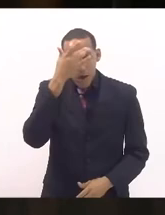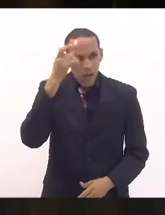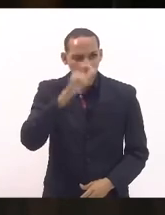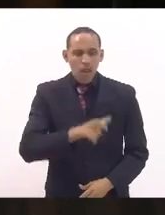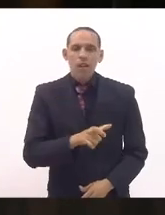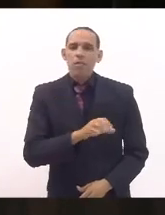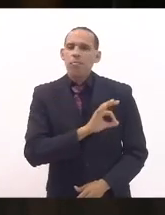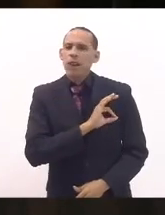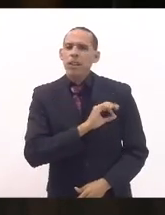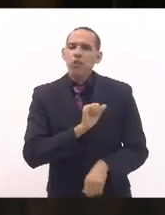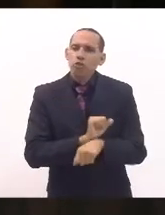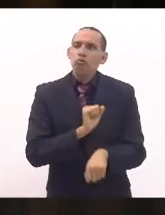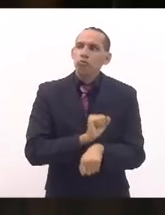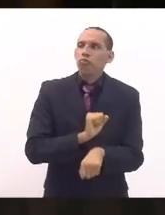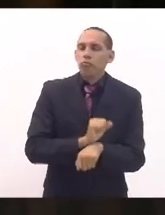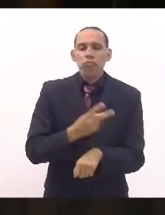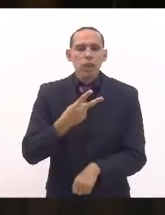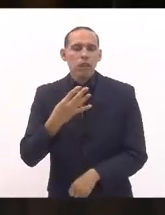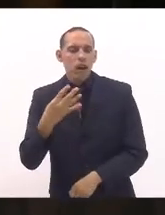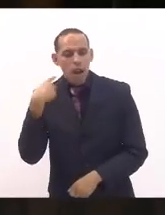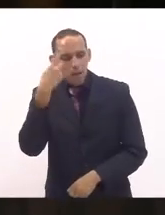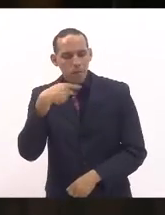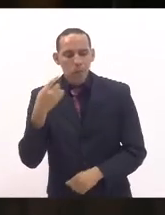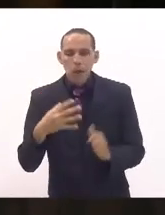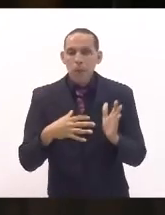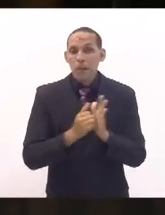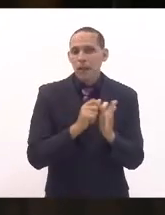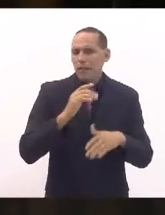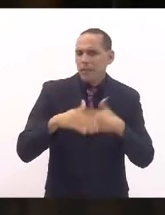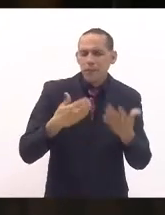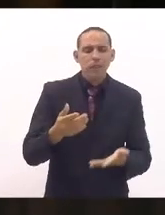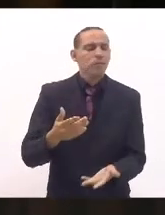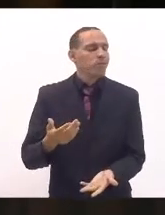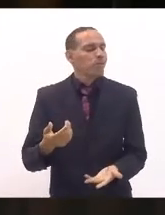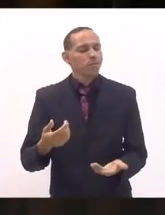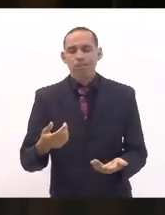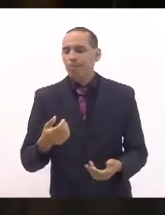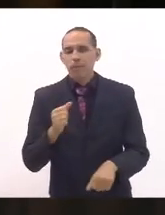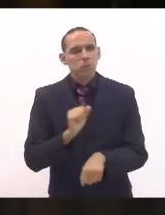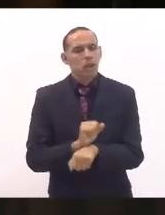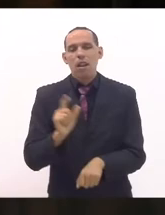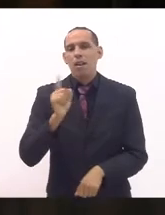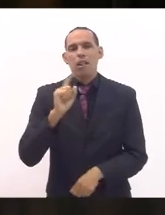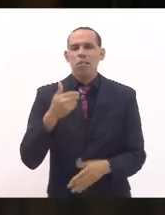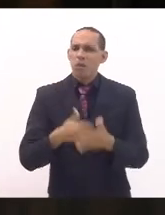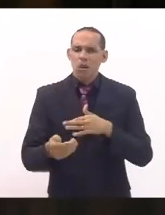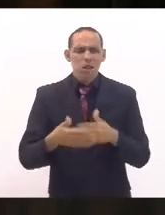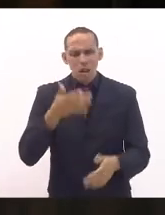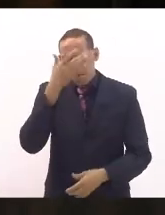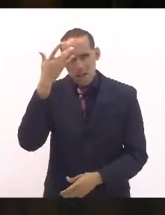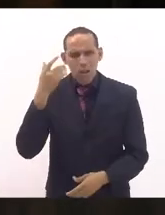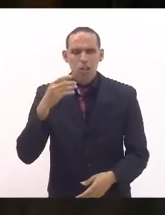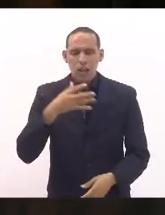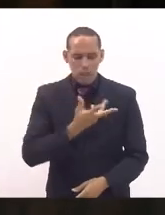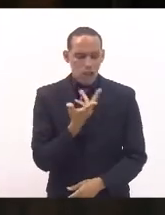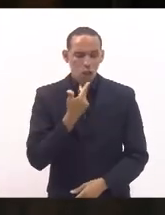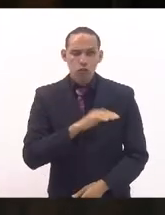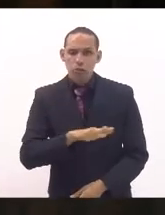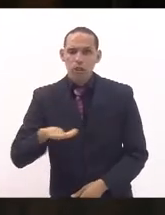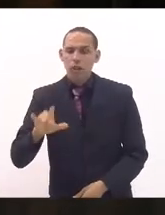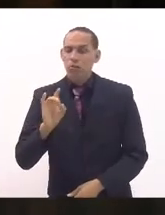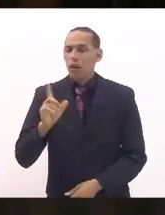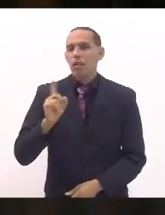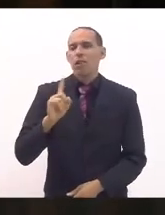24 horas para fazer o registro do desaparecimento, não só de criança, de qualquer pessoa. Parabéns, essa casa dá mais